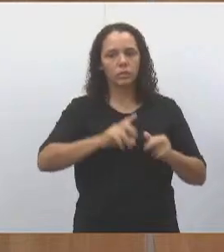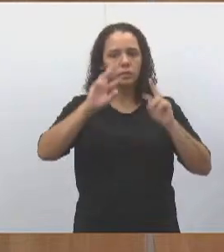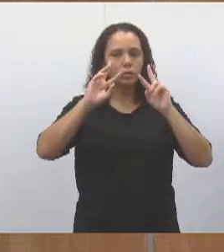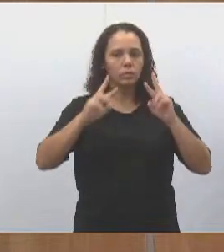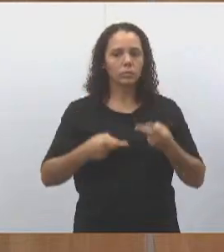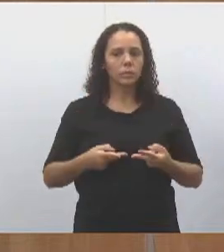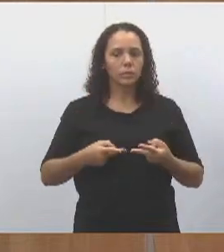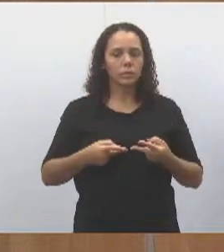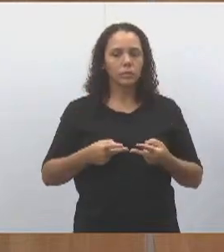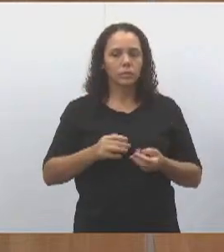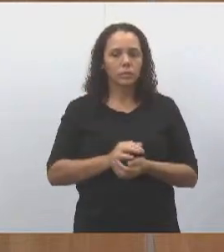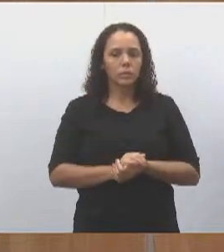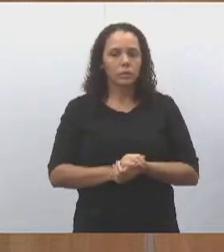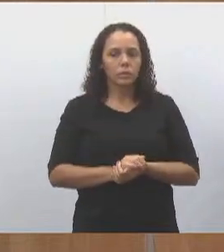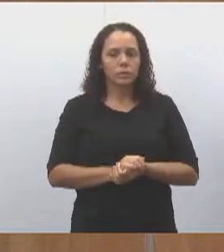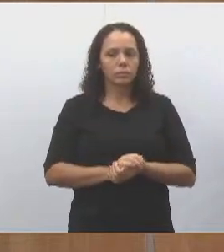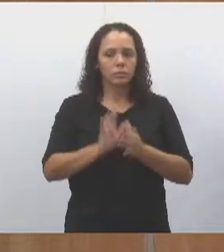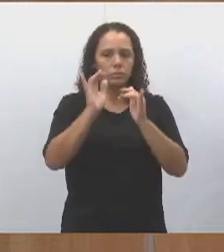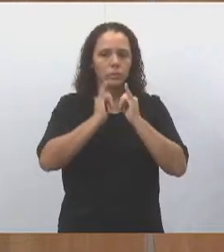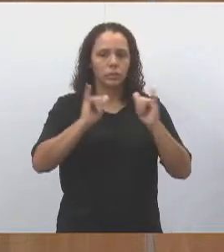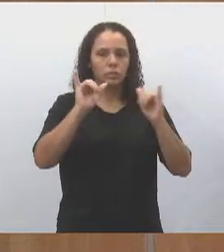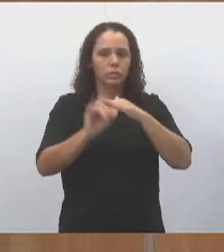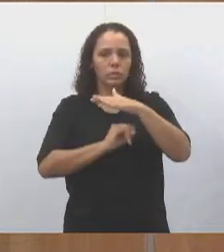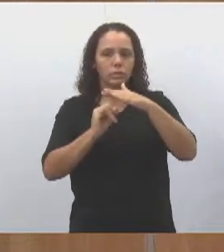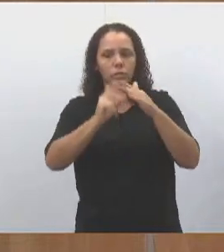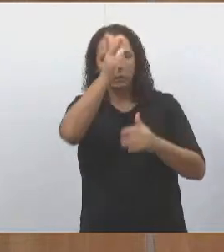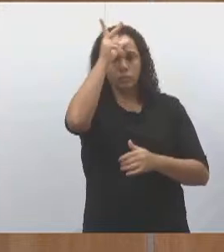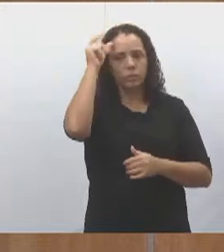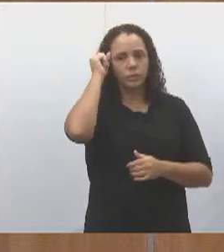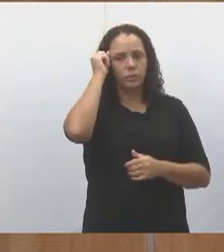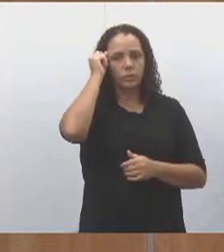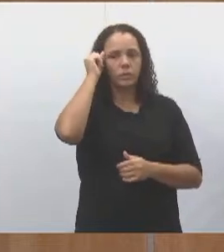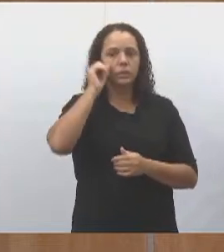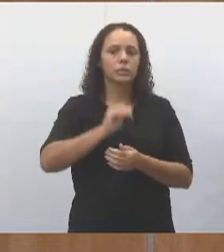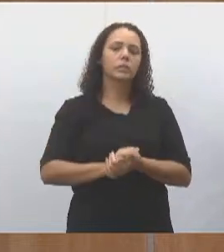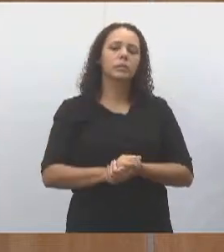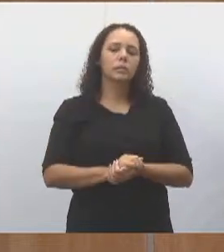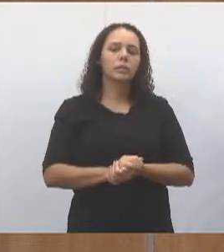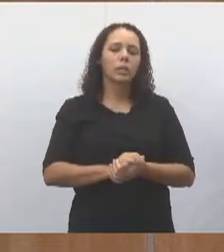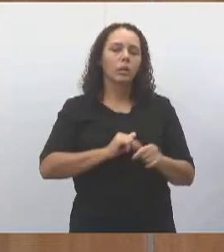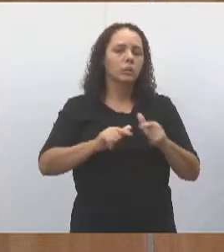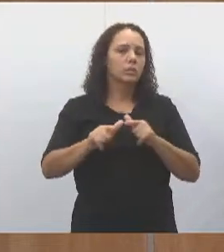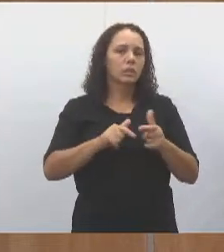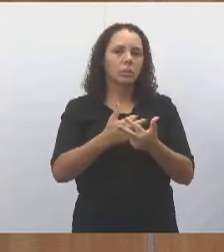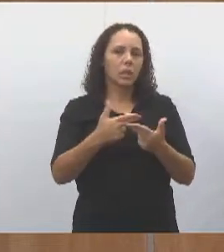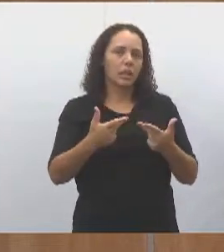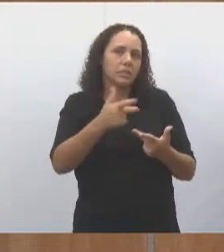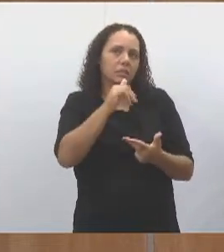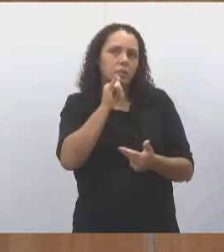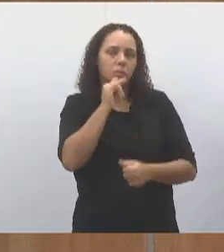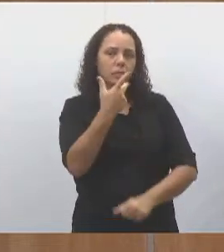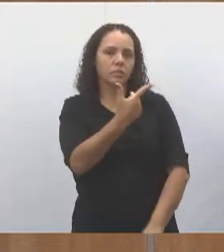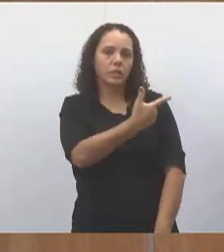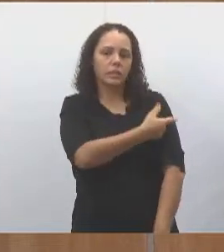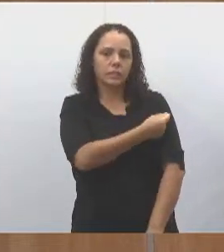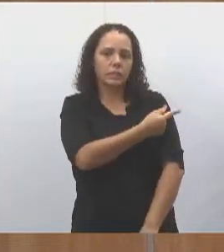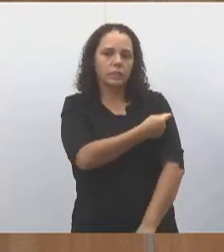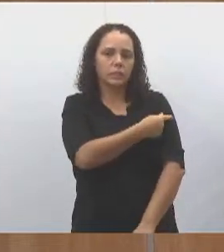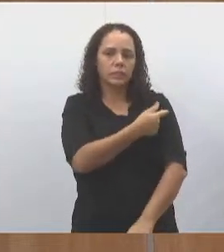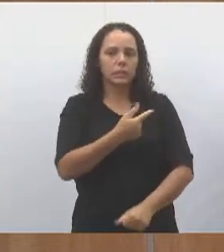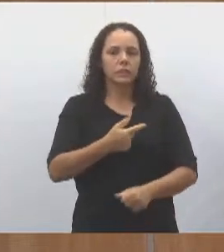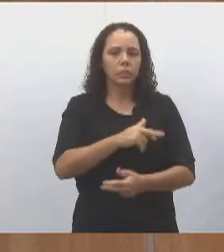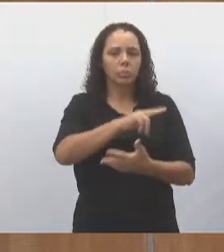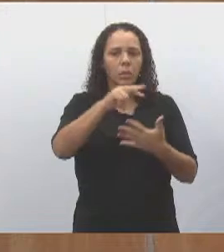divulgação é a divulgação institucional da Prefeitura, que é as propagandas, vacinação, campanhas, e realmente é previsto 600